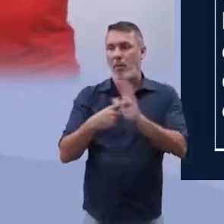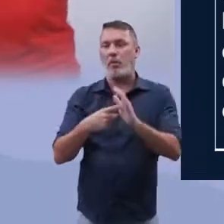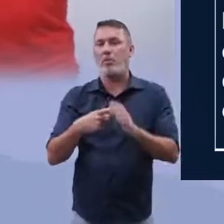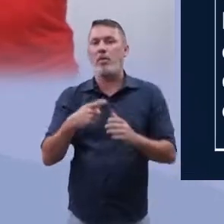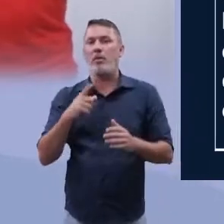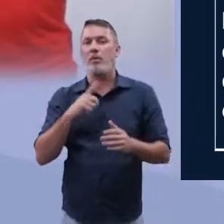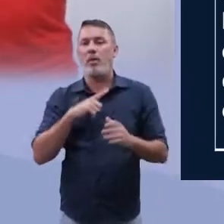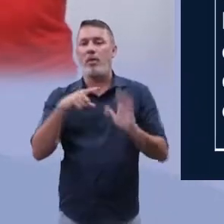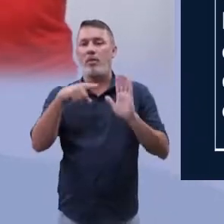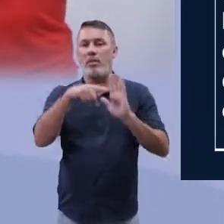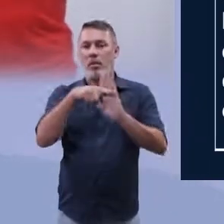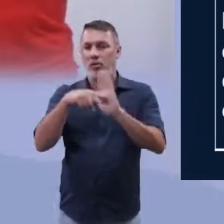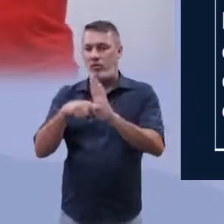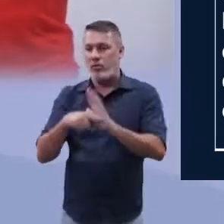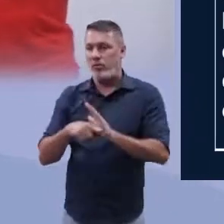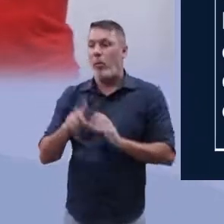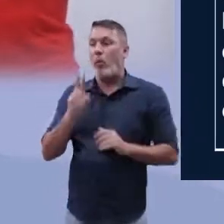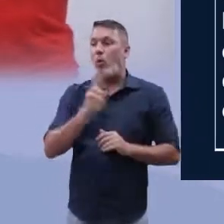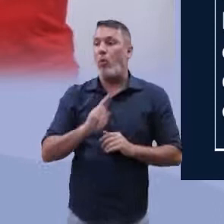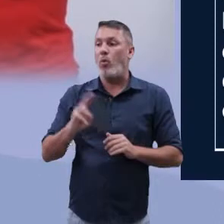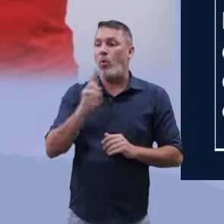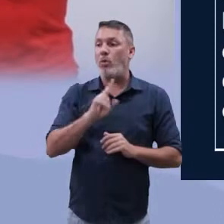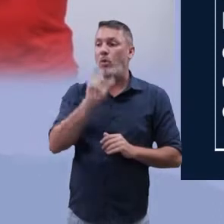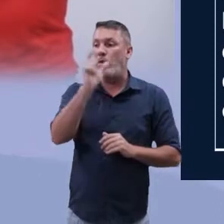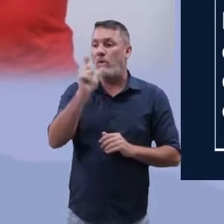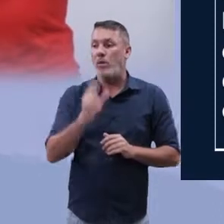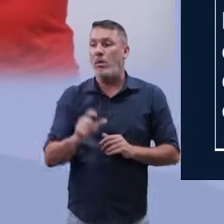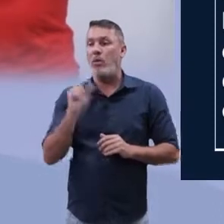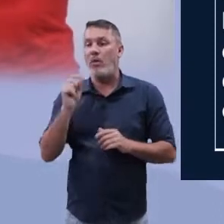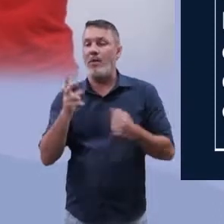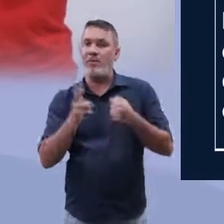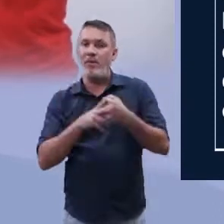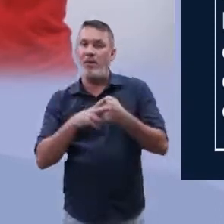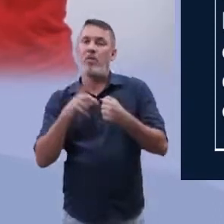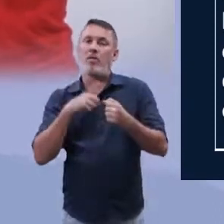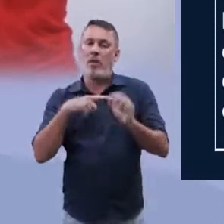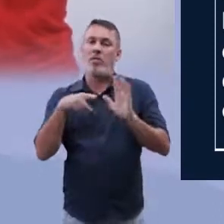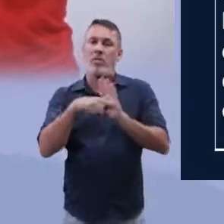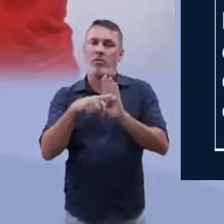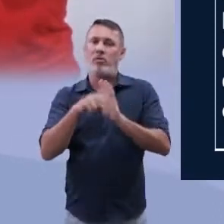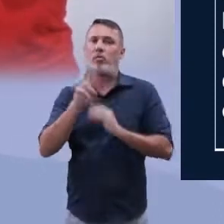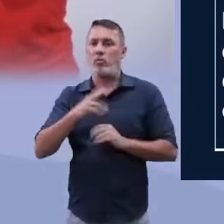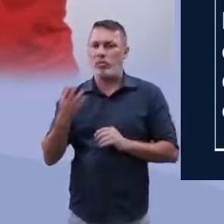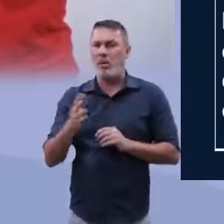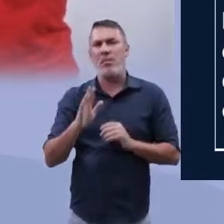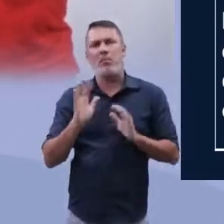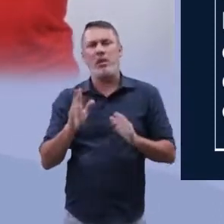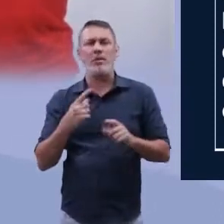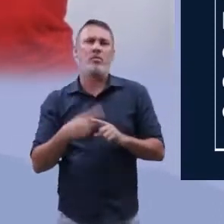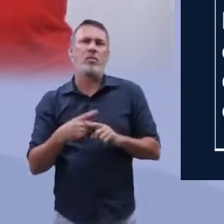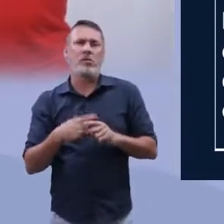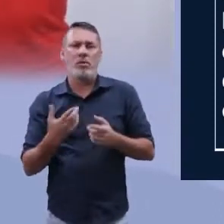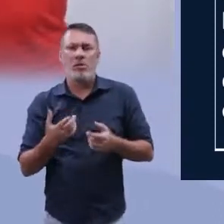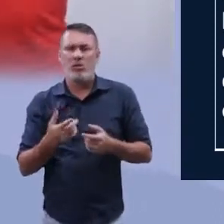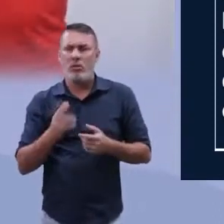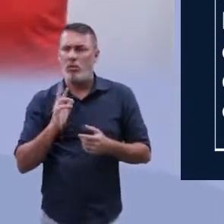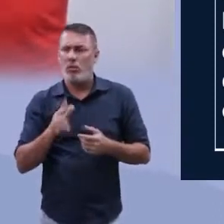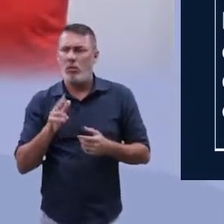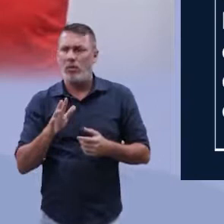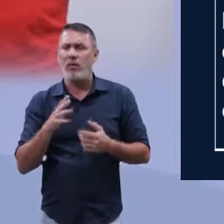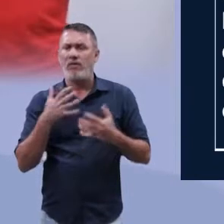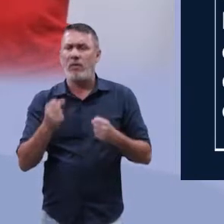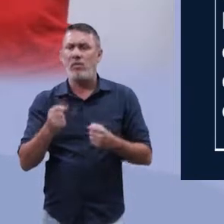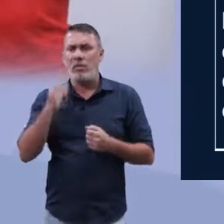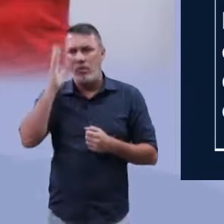ter dupla negativa. E quando a gente usa o either, o verbo fica negativo. Peraí, João, peraí, não